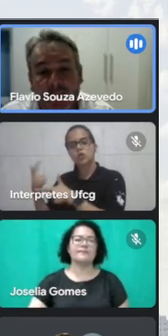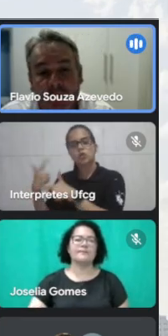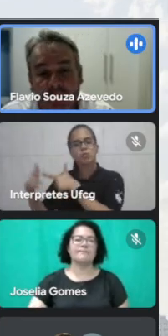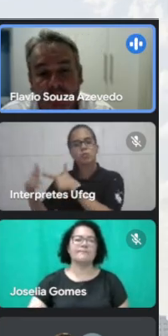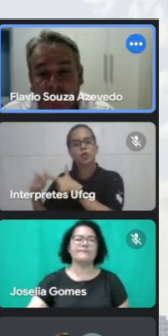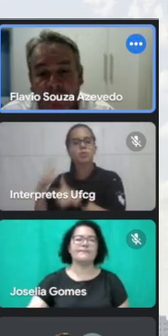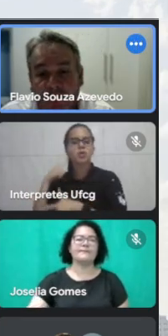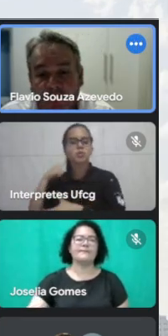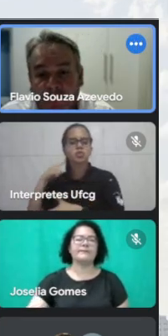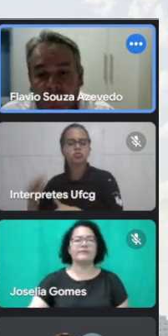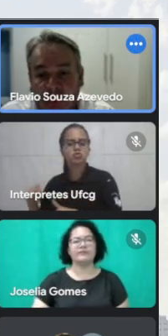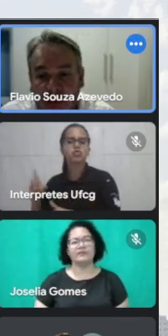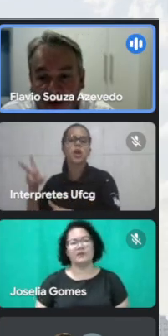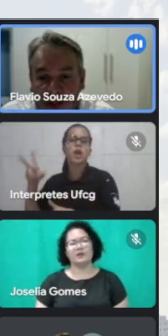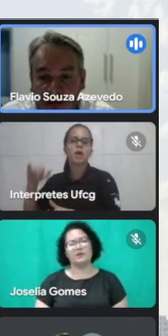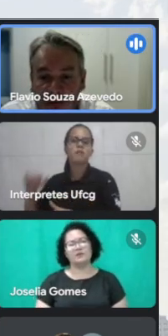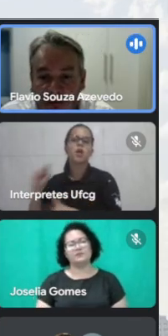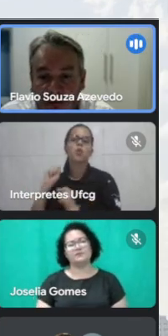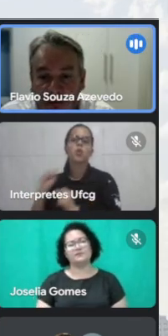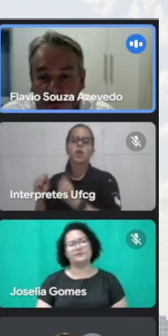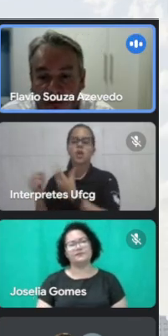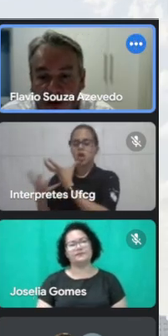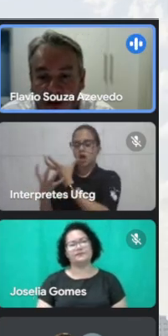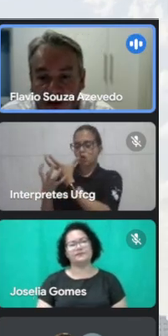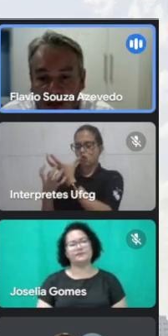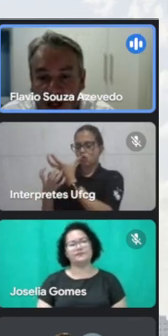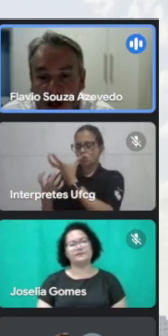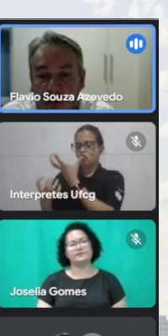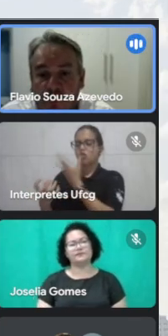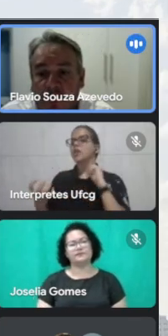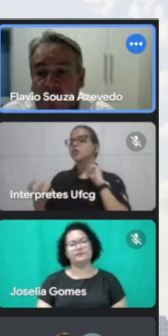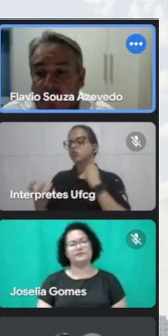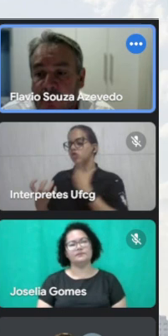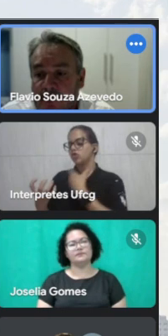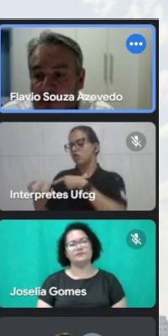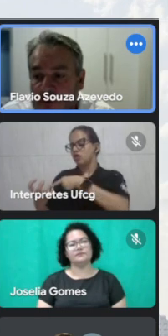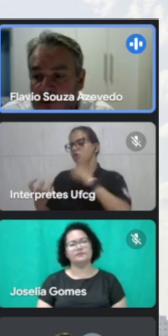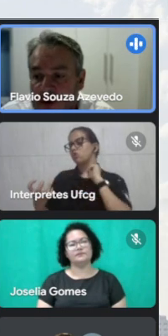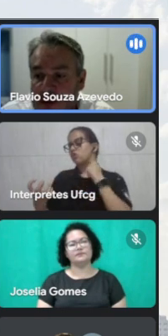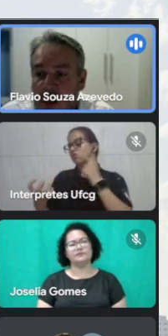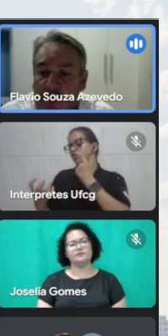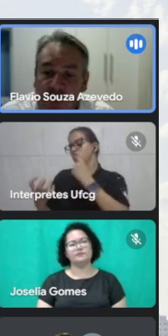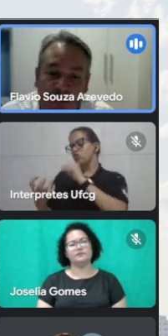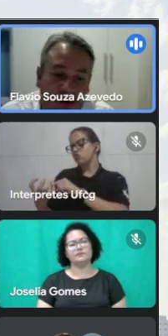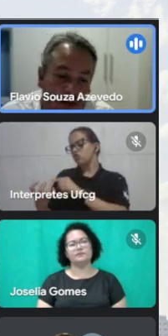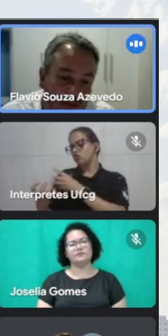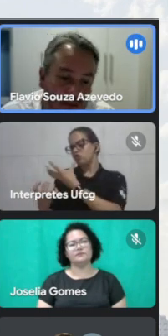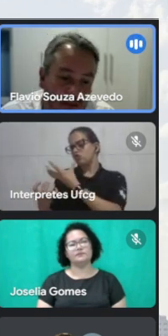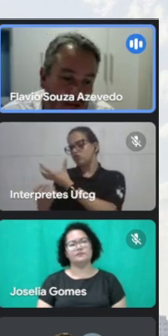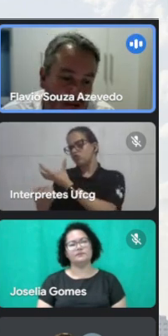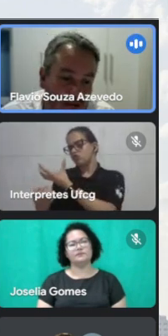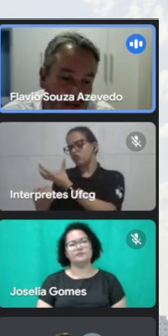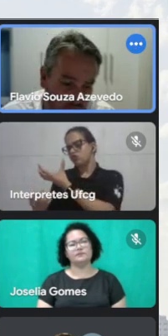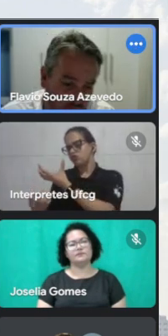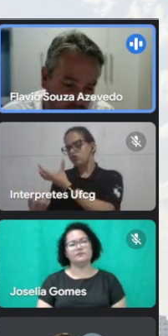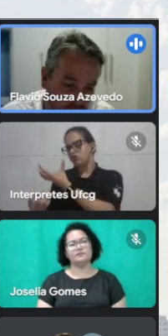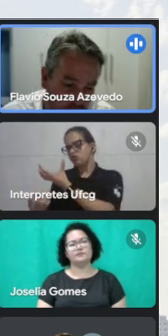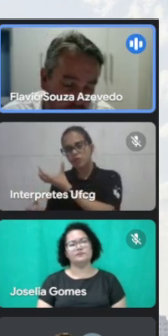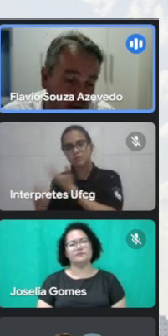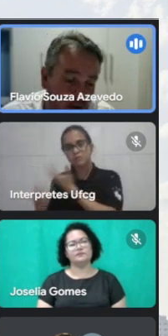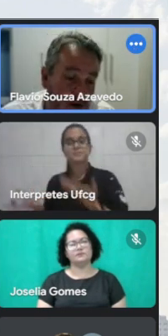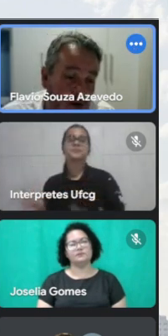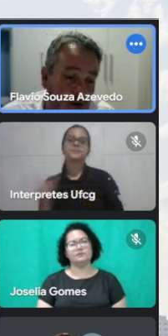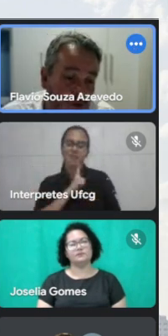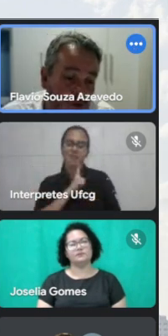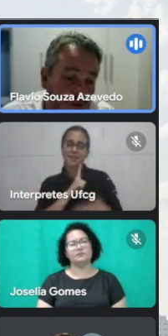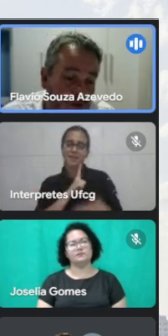esses sedimentos. Aqui nós temos o horizontal, o vertical, e existe também, hoje em